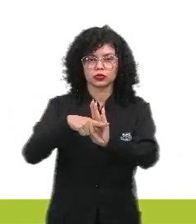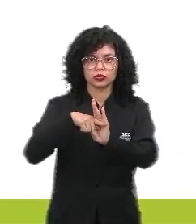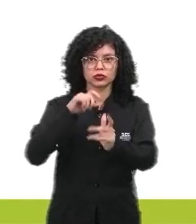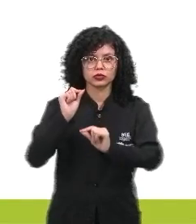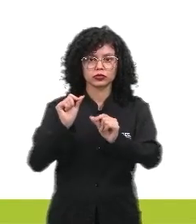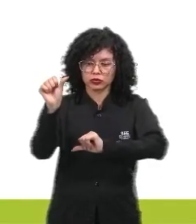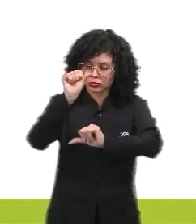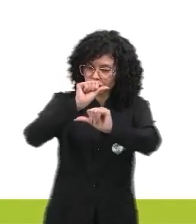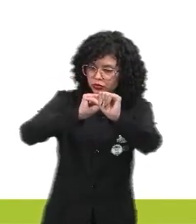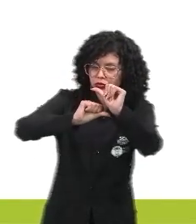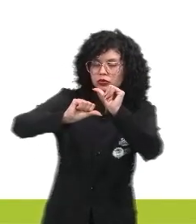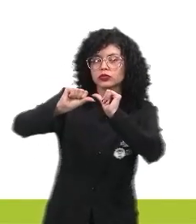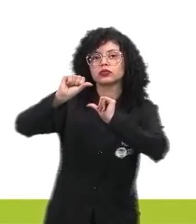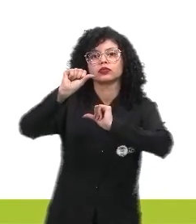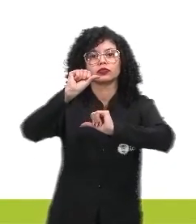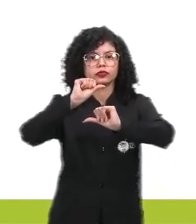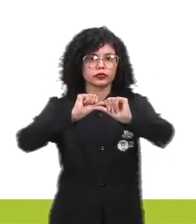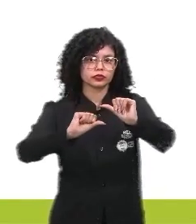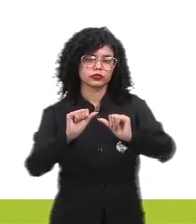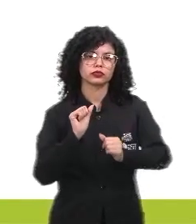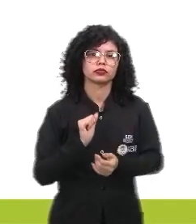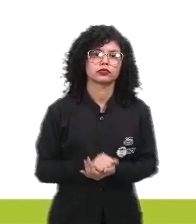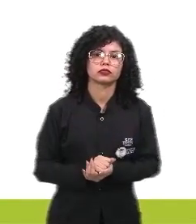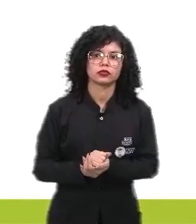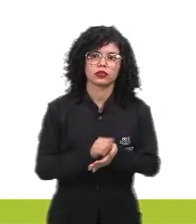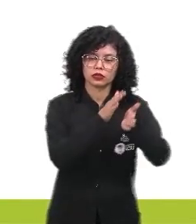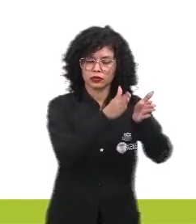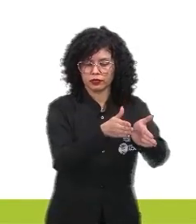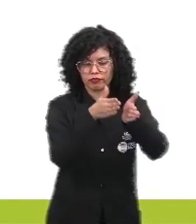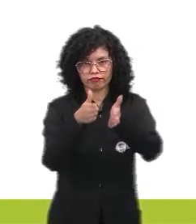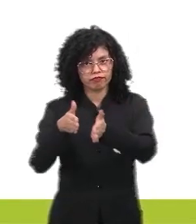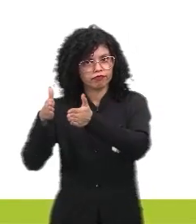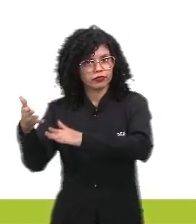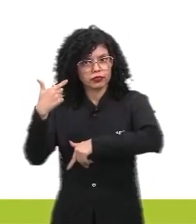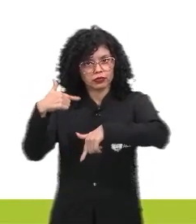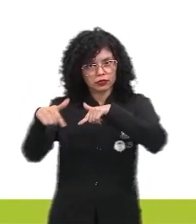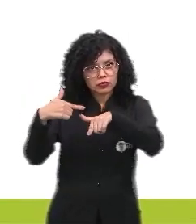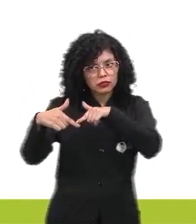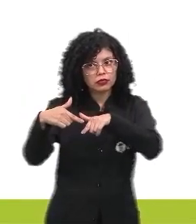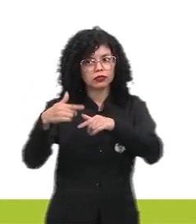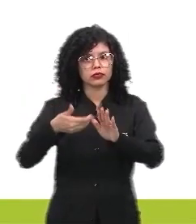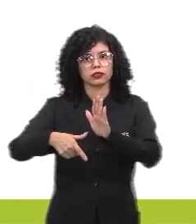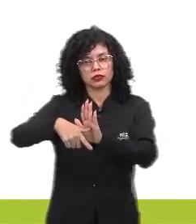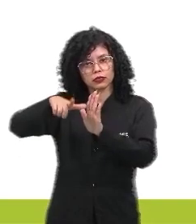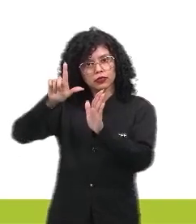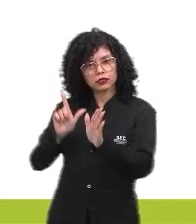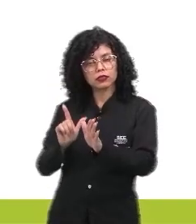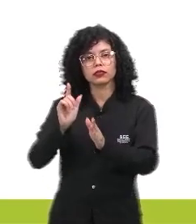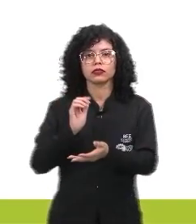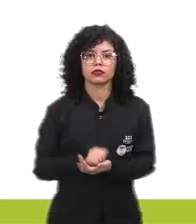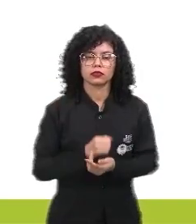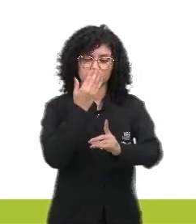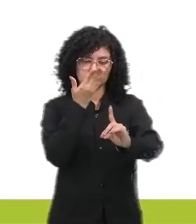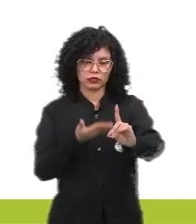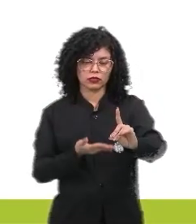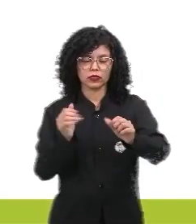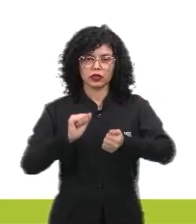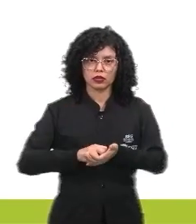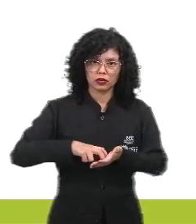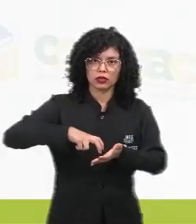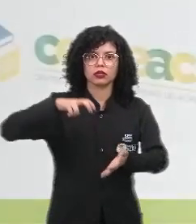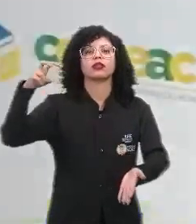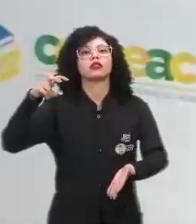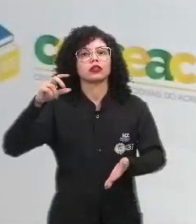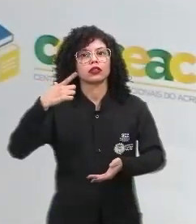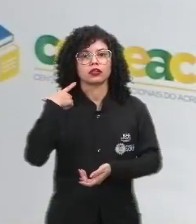a transformação dessa jornada de trabalho, que antes o trabalhador ele acordava